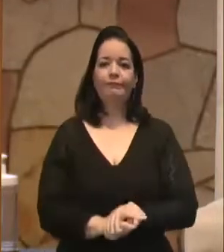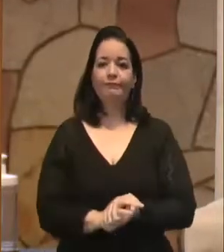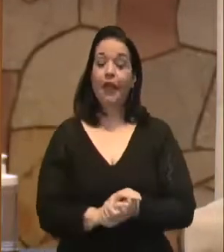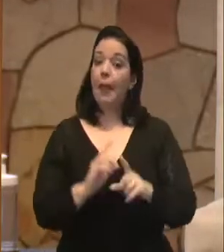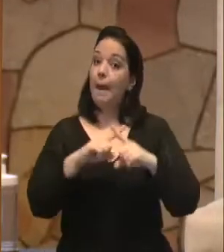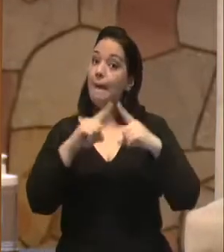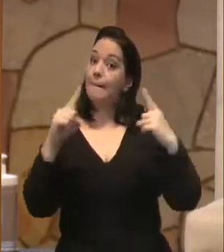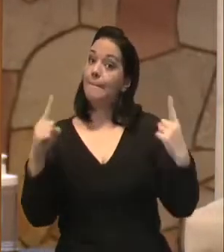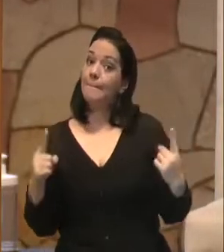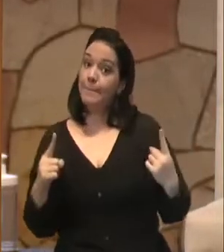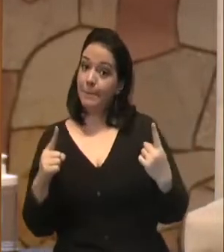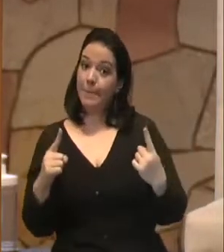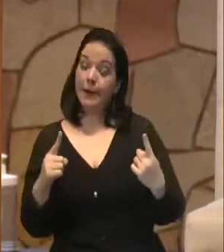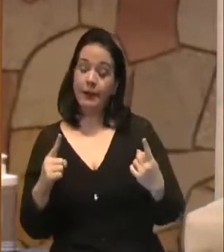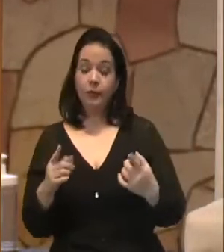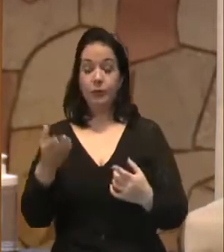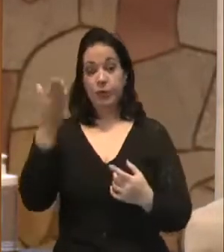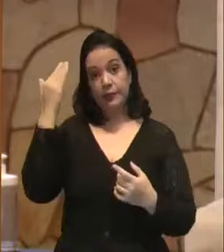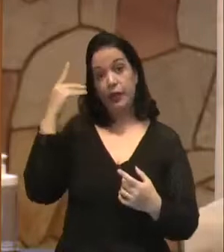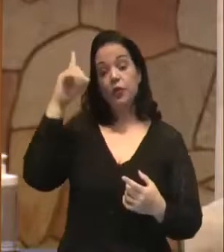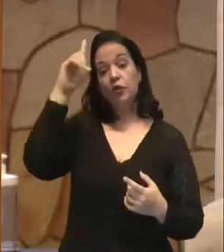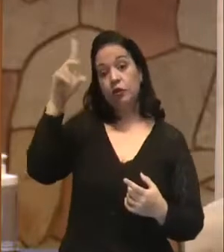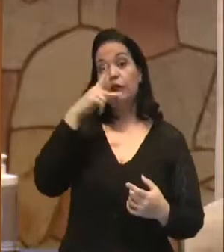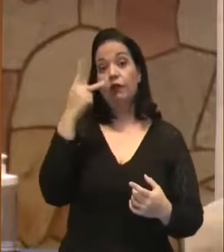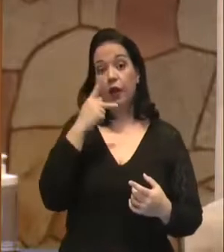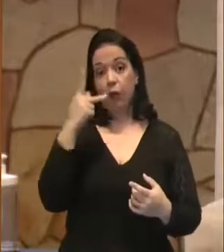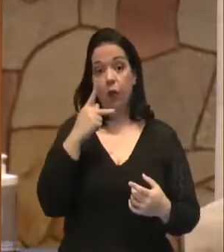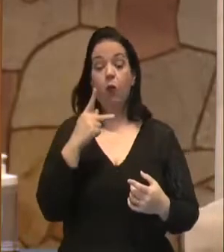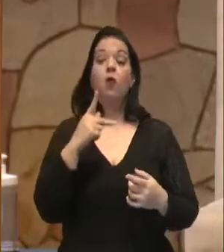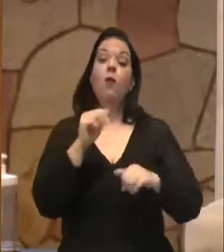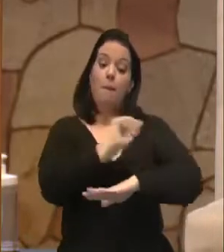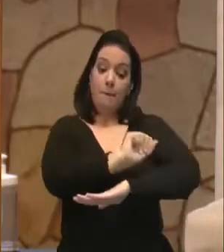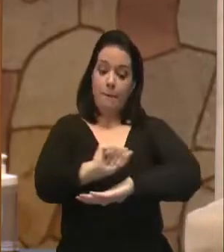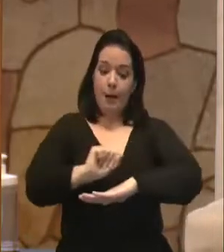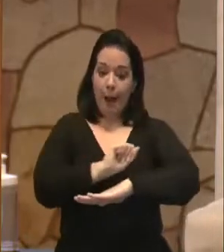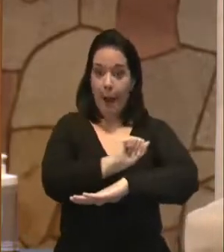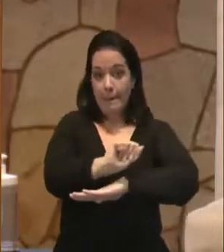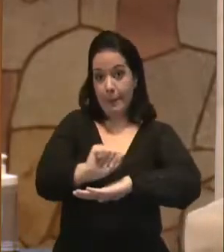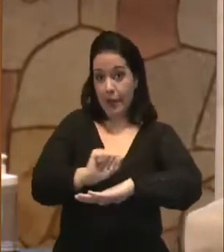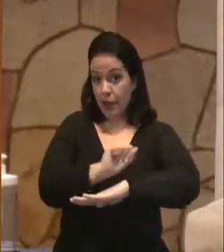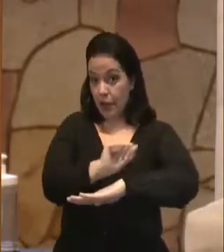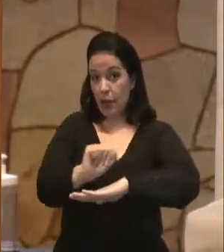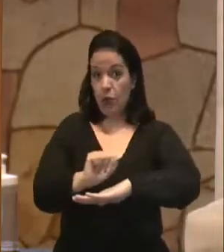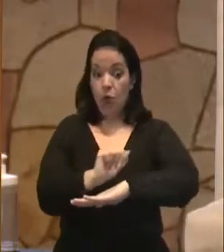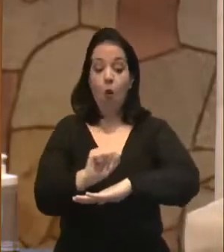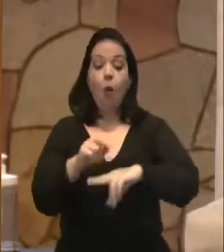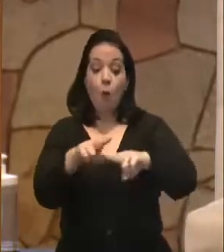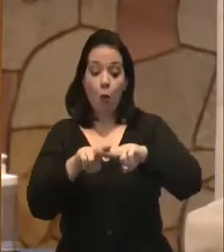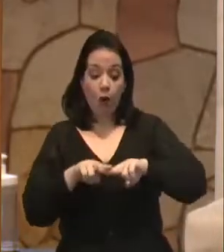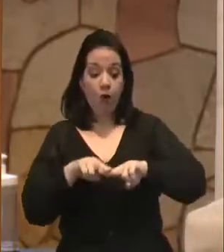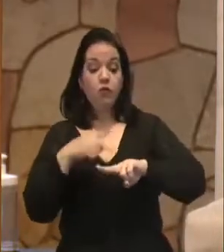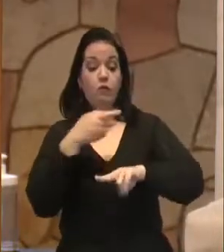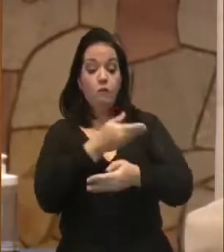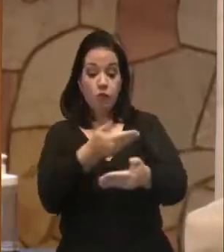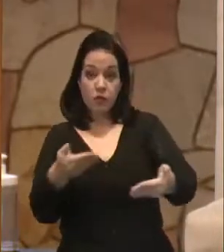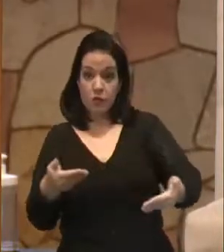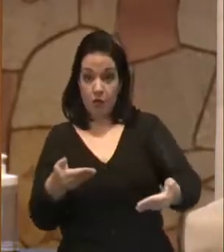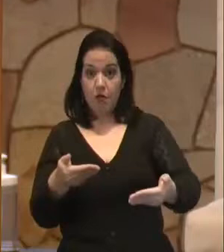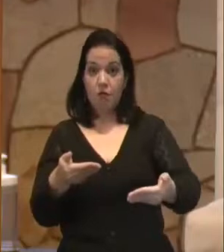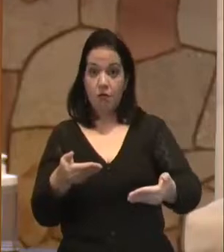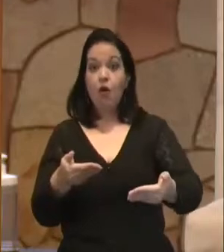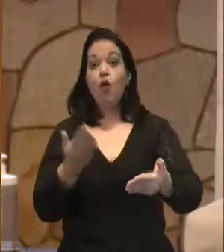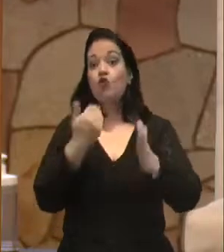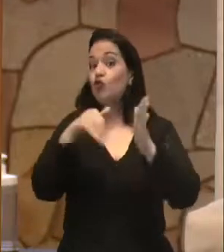benditas todas as famílias da terra. Mas Israel não compreendeu essa verdade. Mas era preciso que a igreja